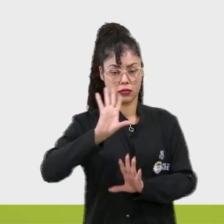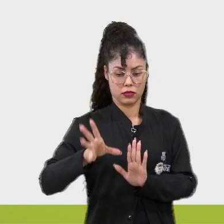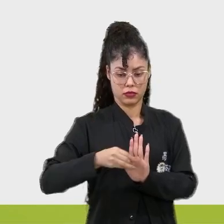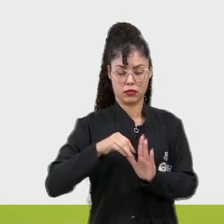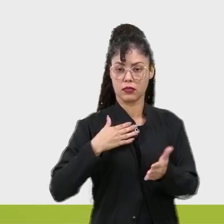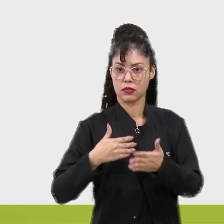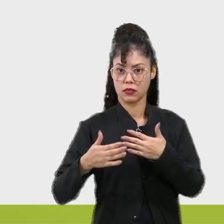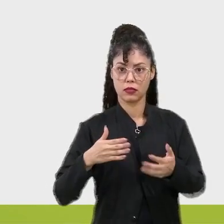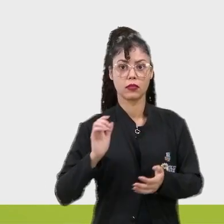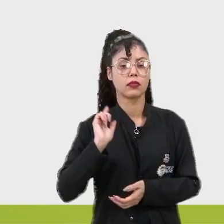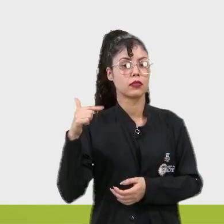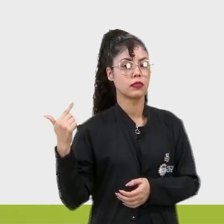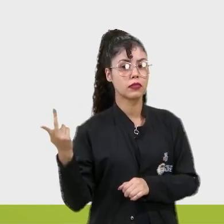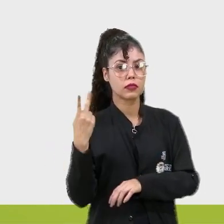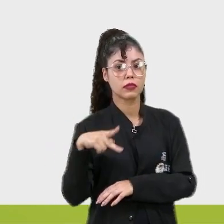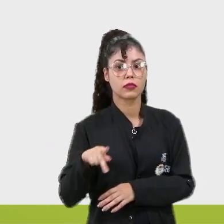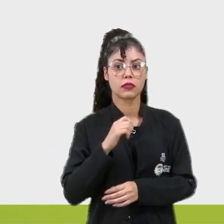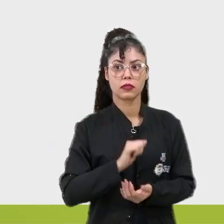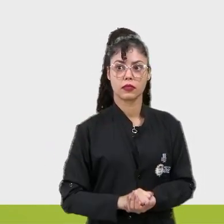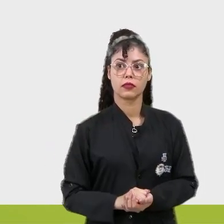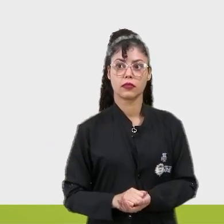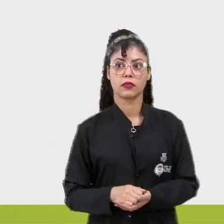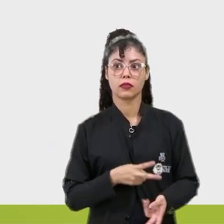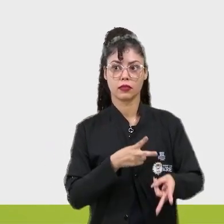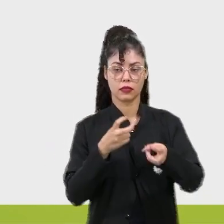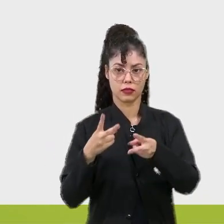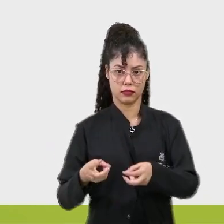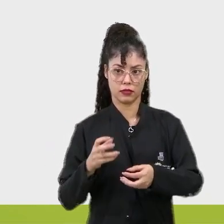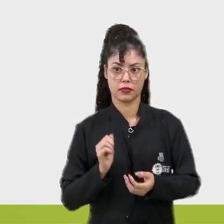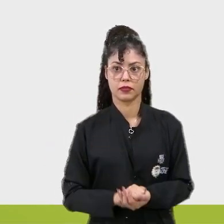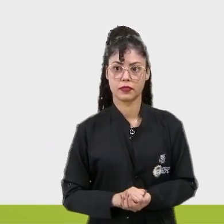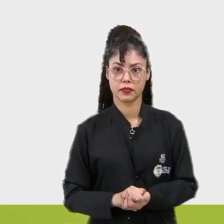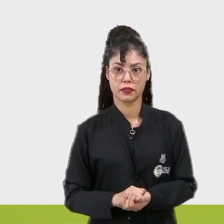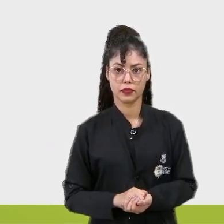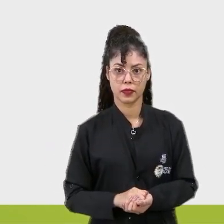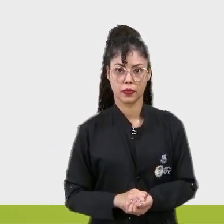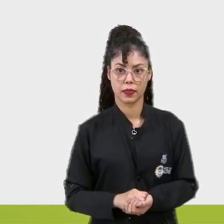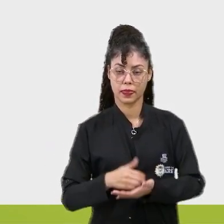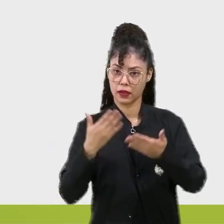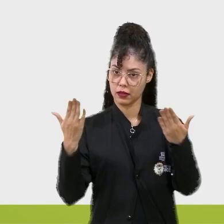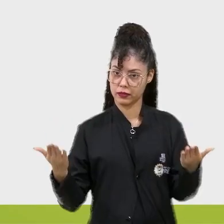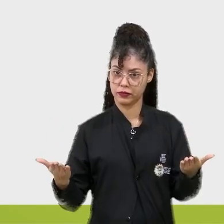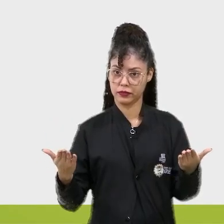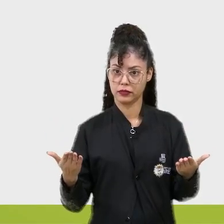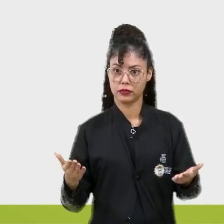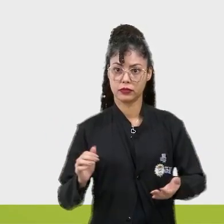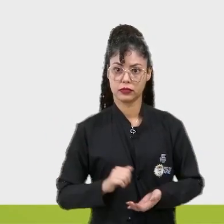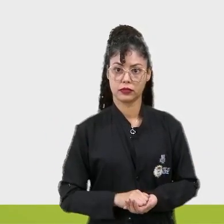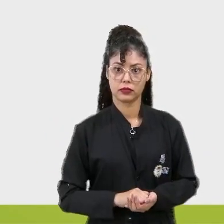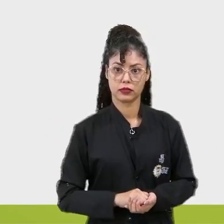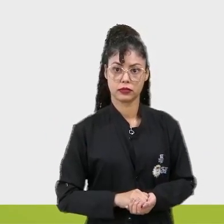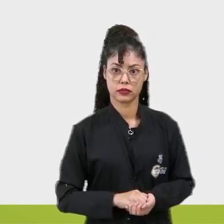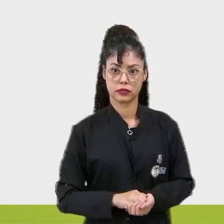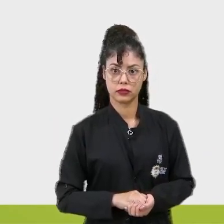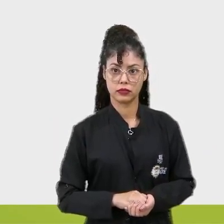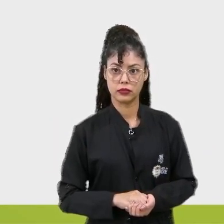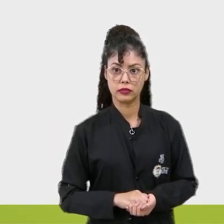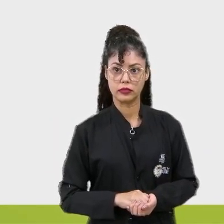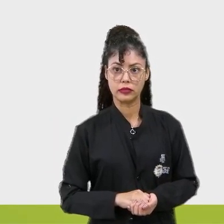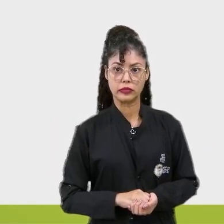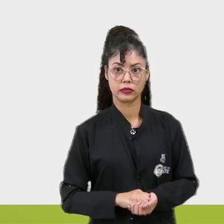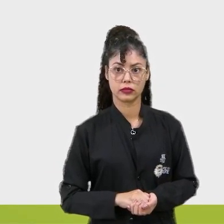em qualquer período ou época. Então, observe. Entretanto, deixa eu passar